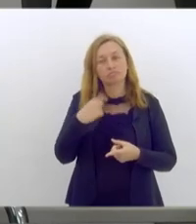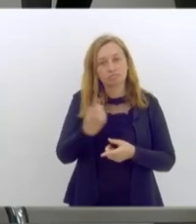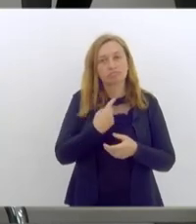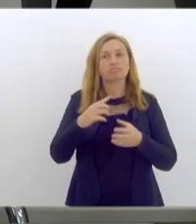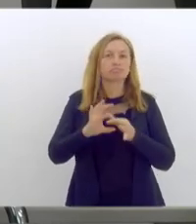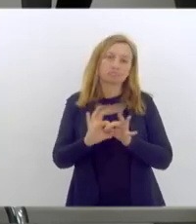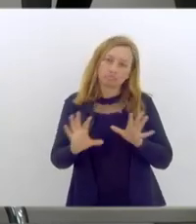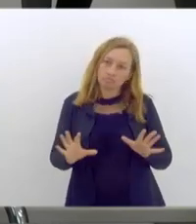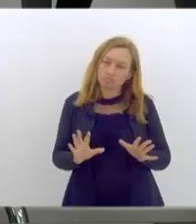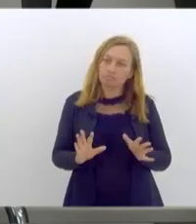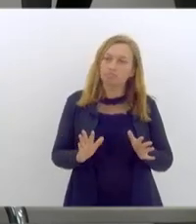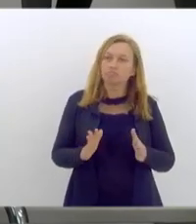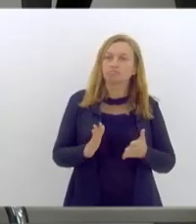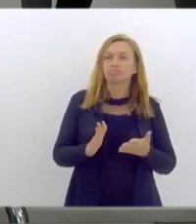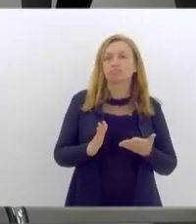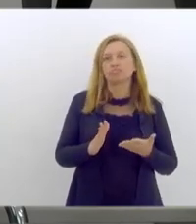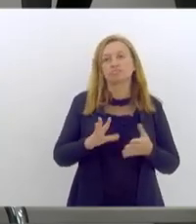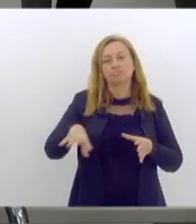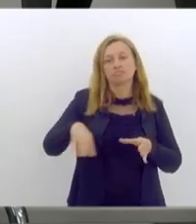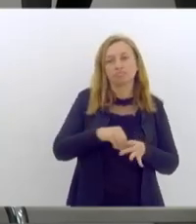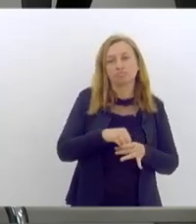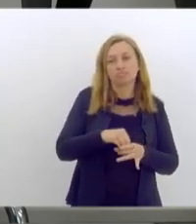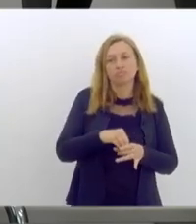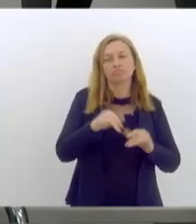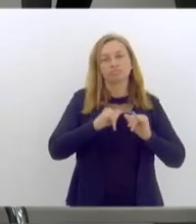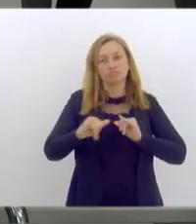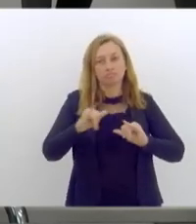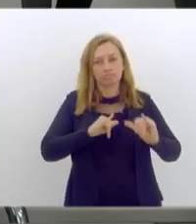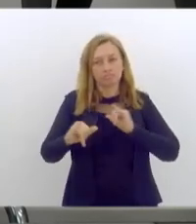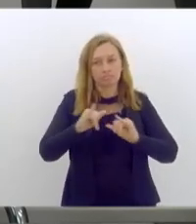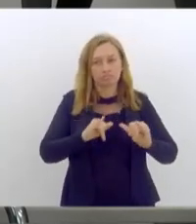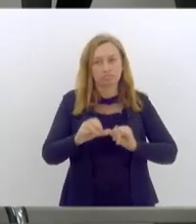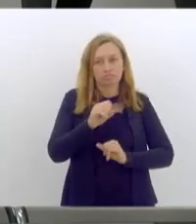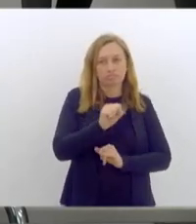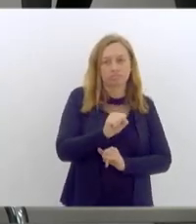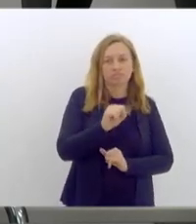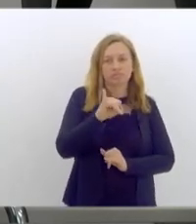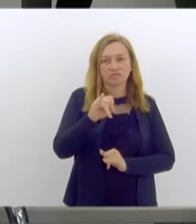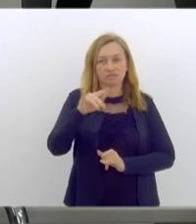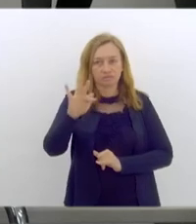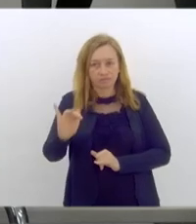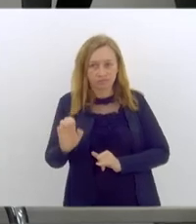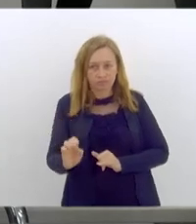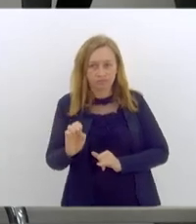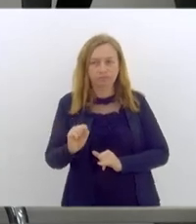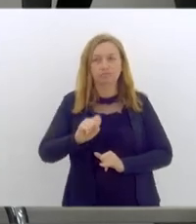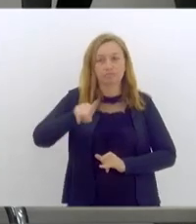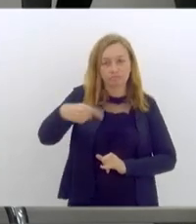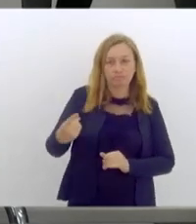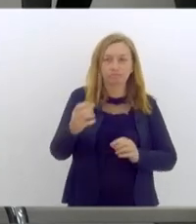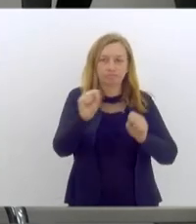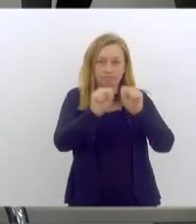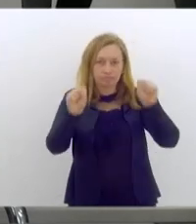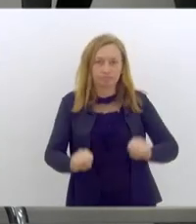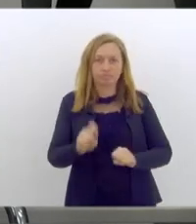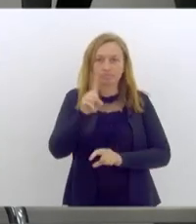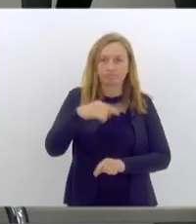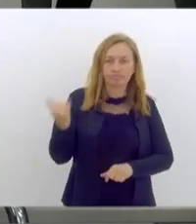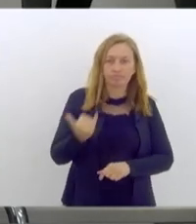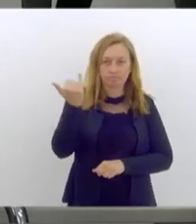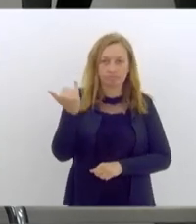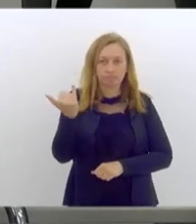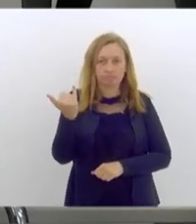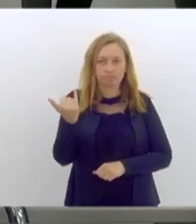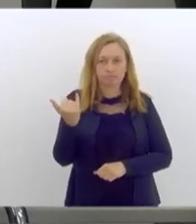que determinam o implemento dos dados encaminhamento dos dados ao sigefs né e os demais sistemas isso para a gente é importante porque